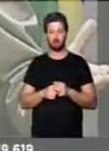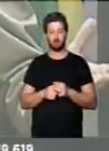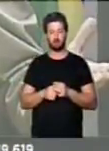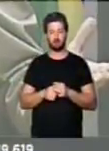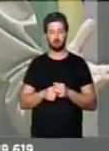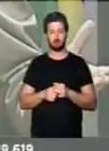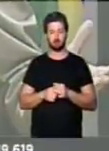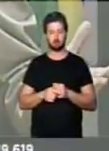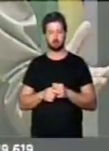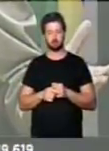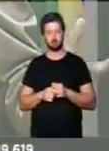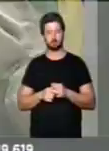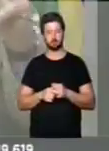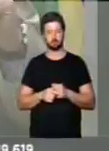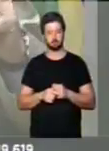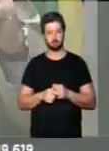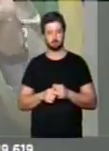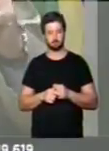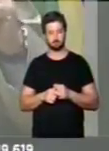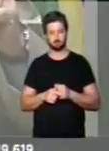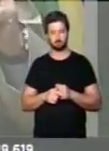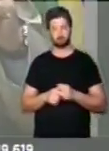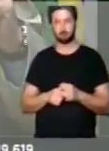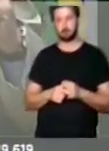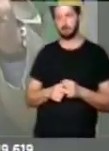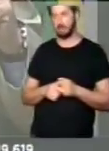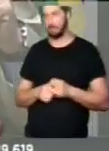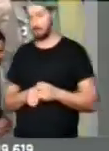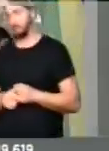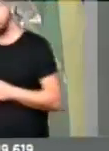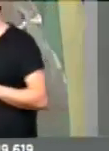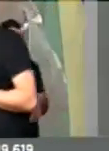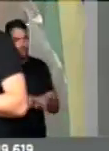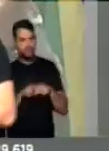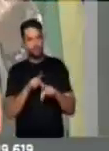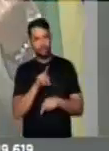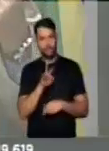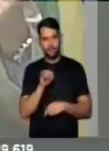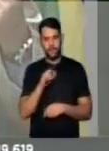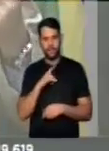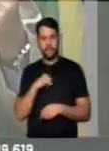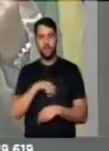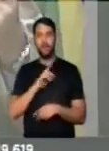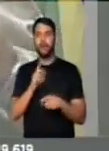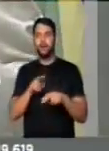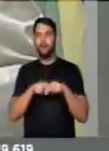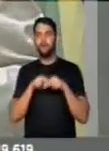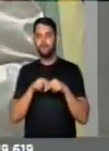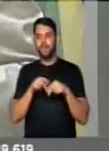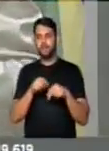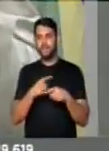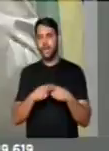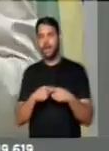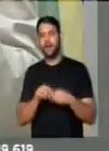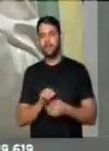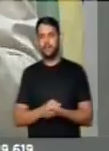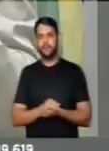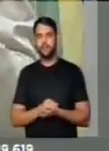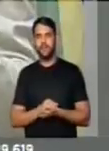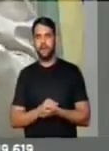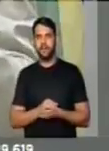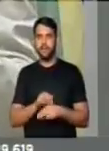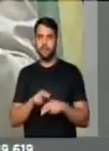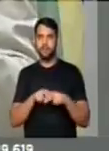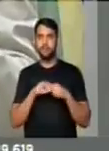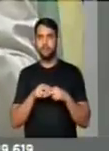Esse partido não estava preparado para ser poder e não está sabendo